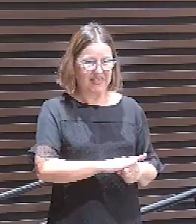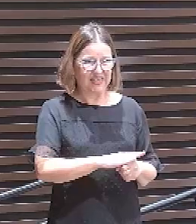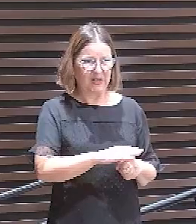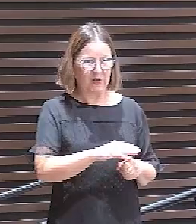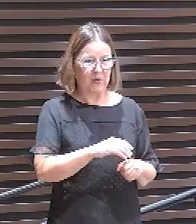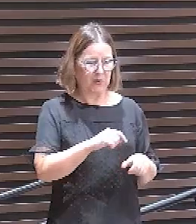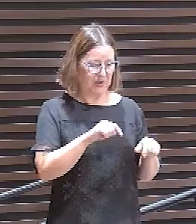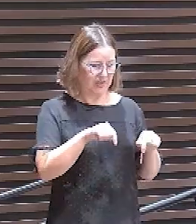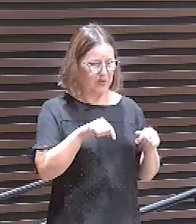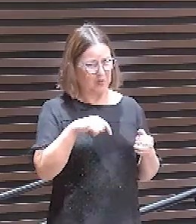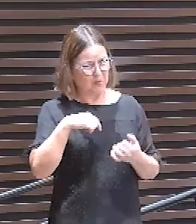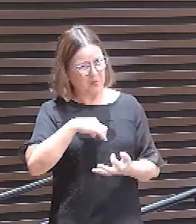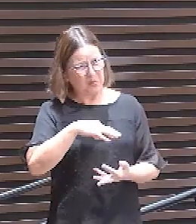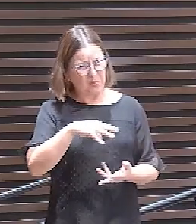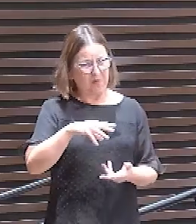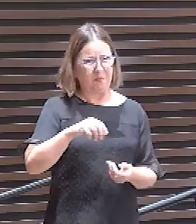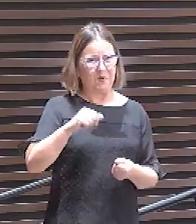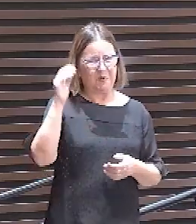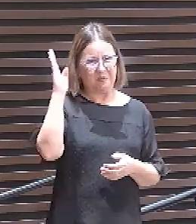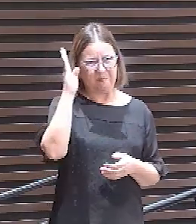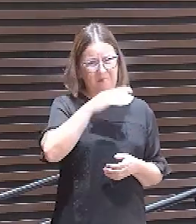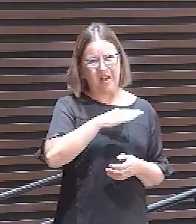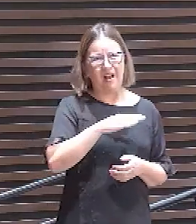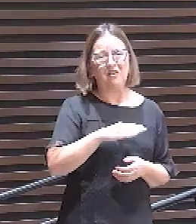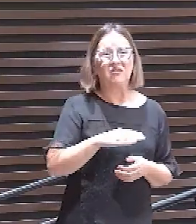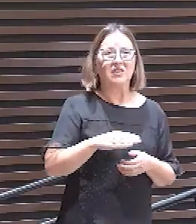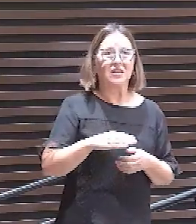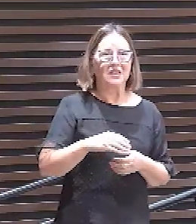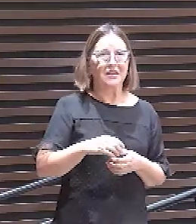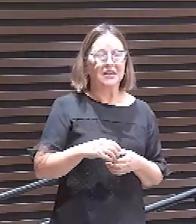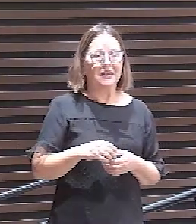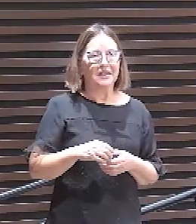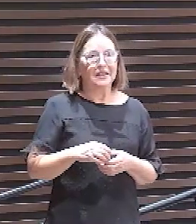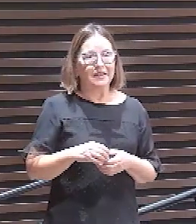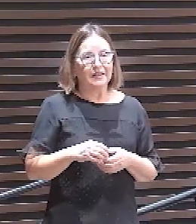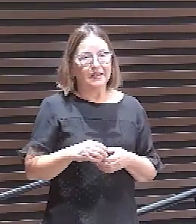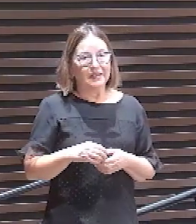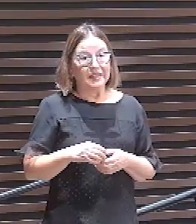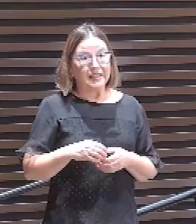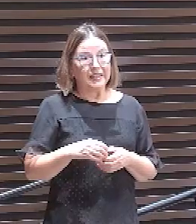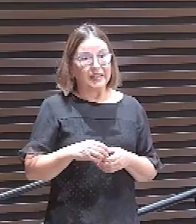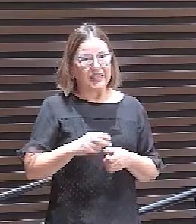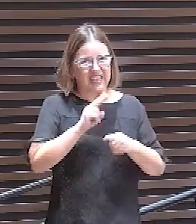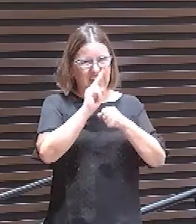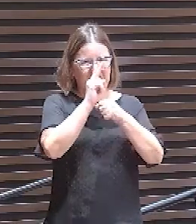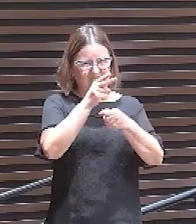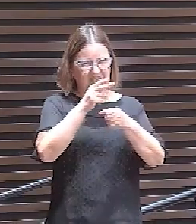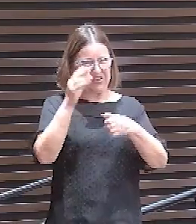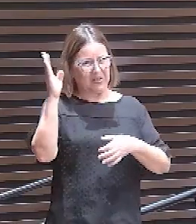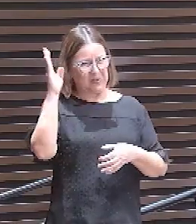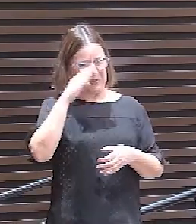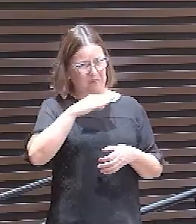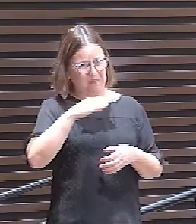as potestades, as forças espirituais da maldade operam.